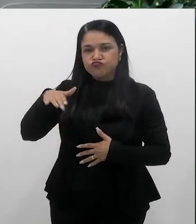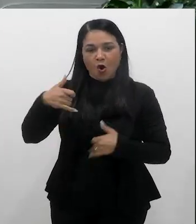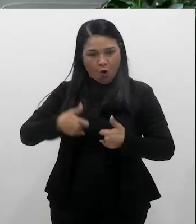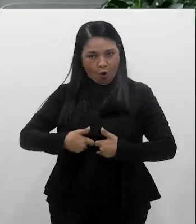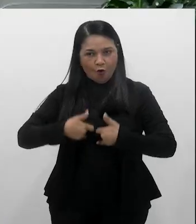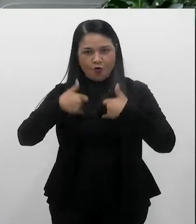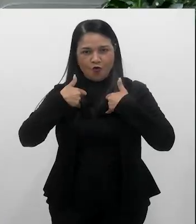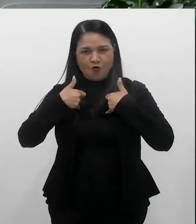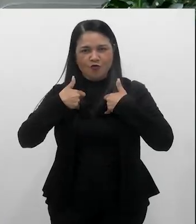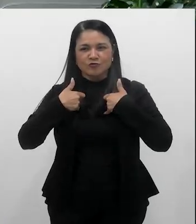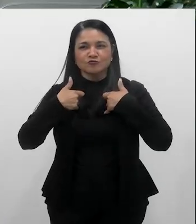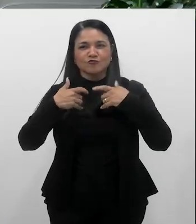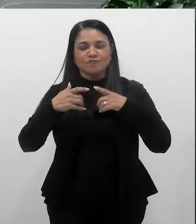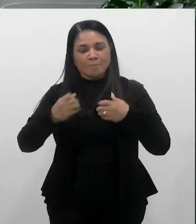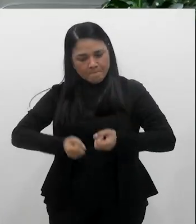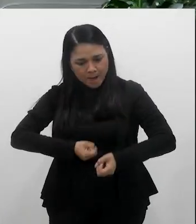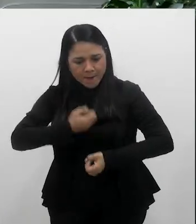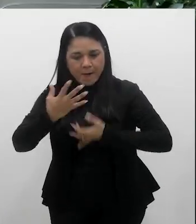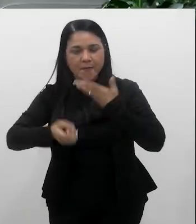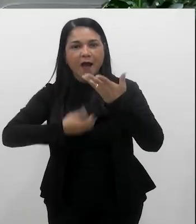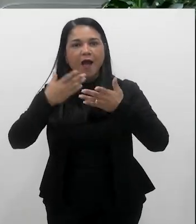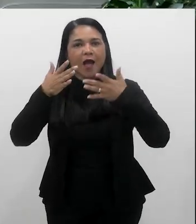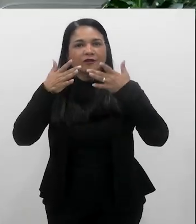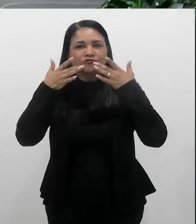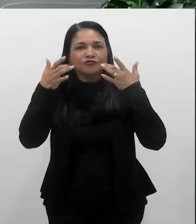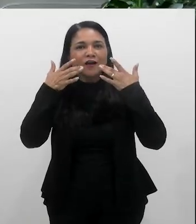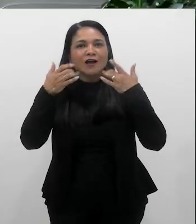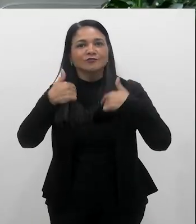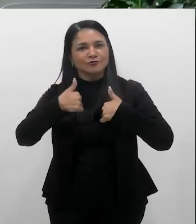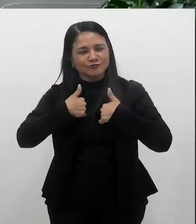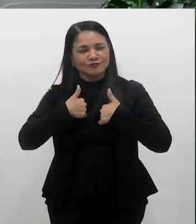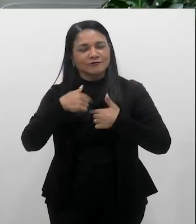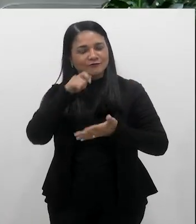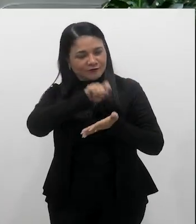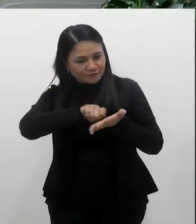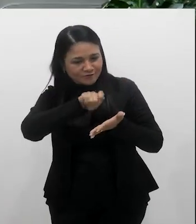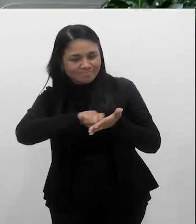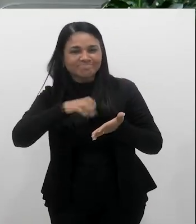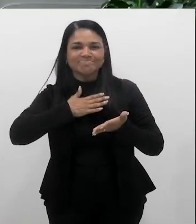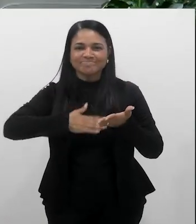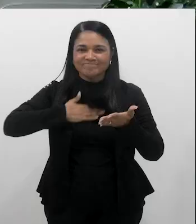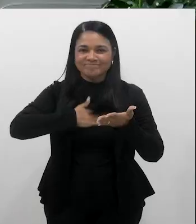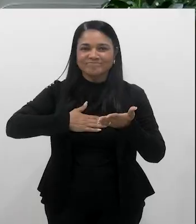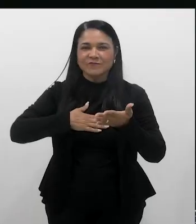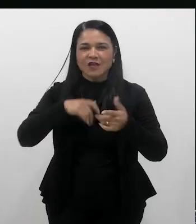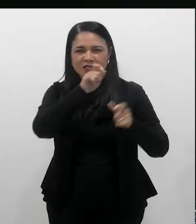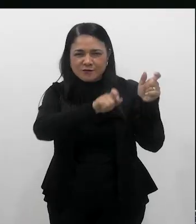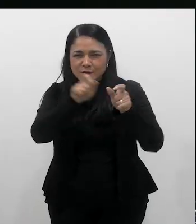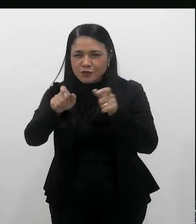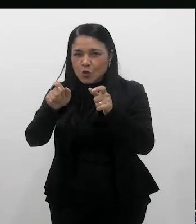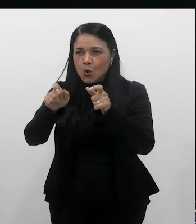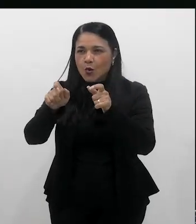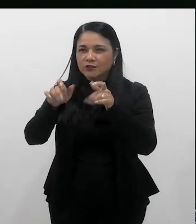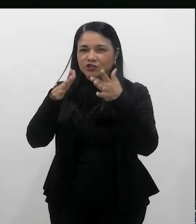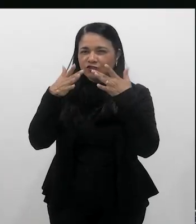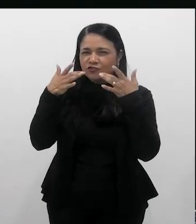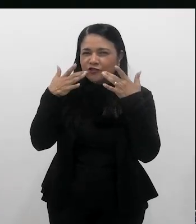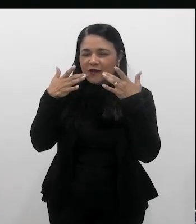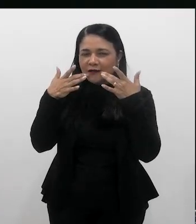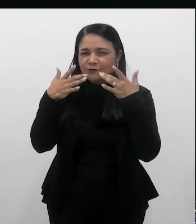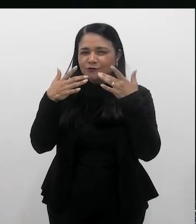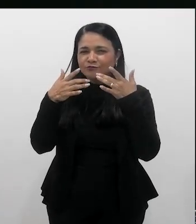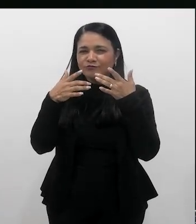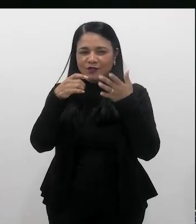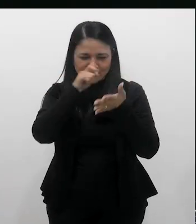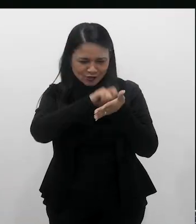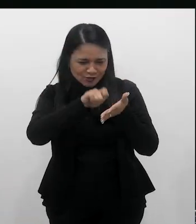toda orgulhosa assim, falando poesia e no teatro. E eu gostava de escrever, eu gostava de ver as pessoas representando o que eu